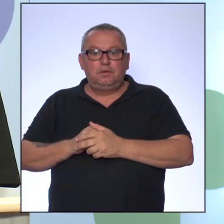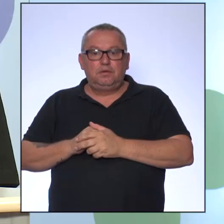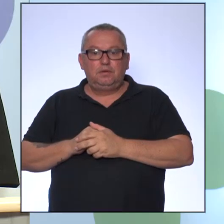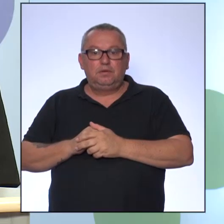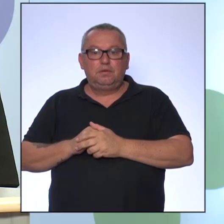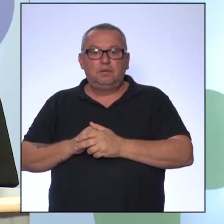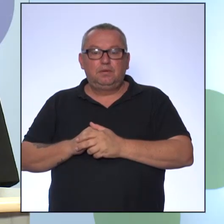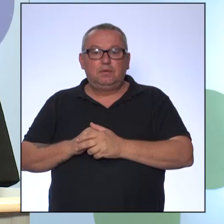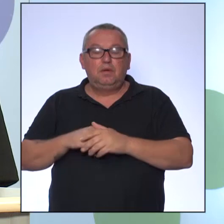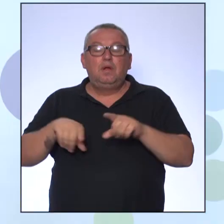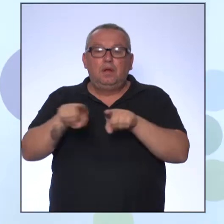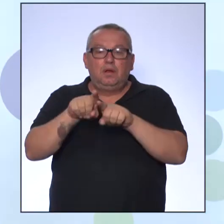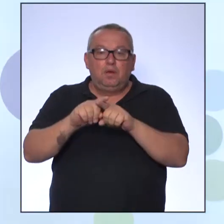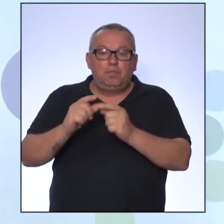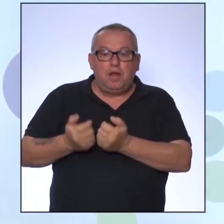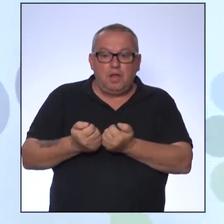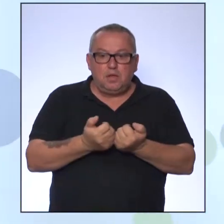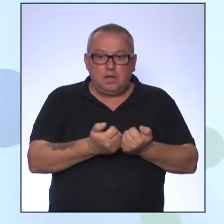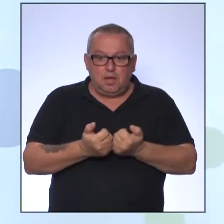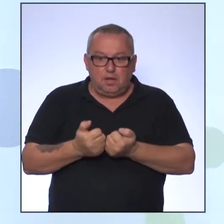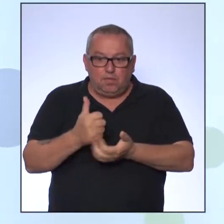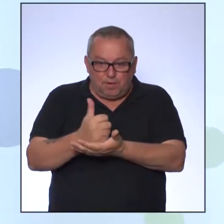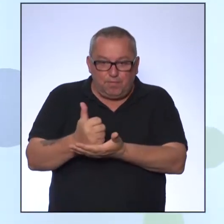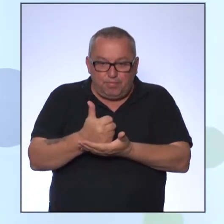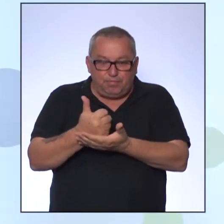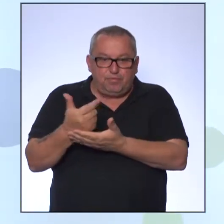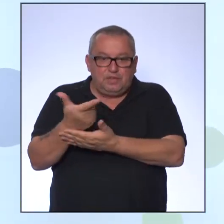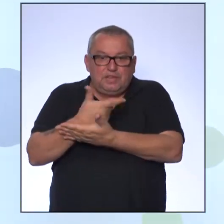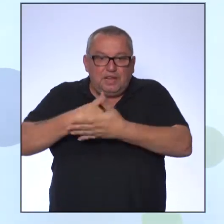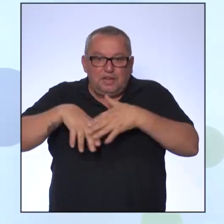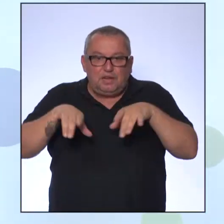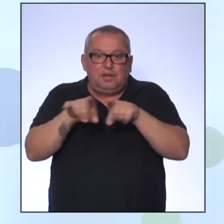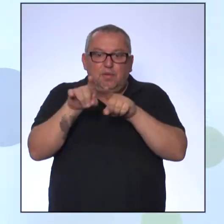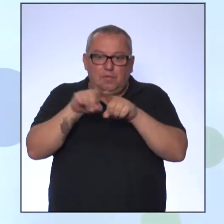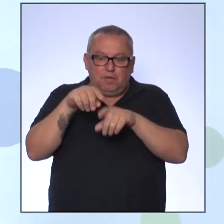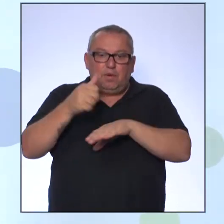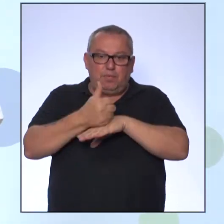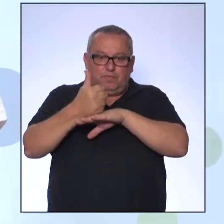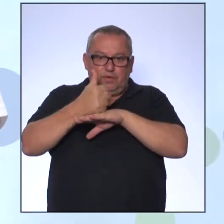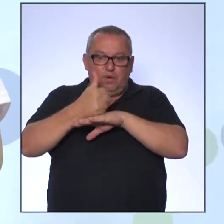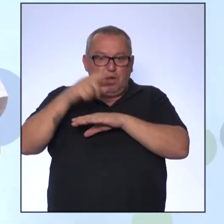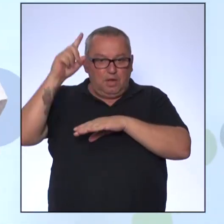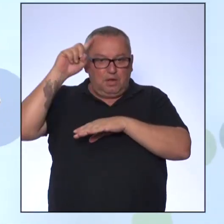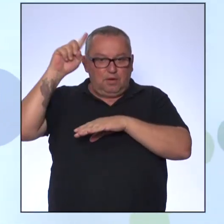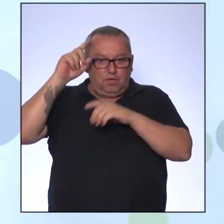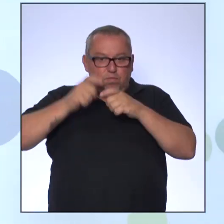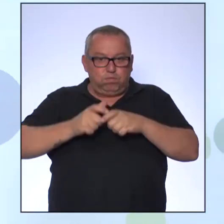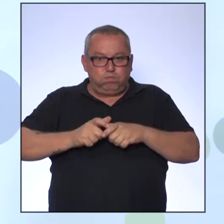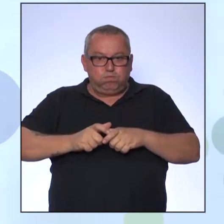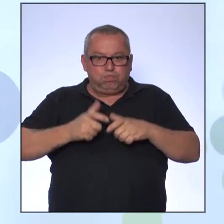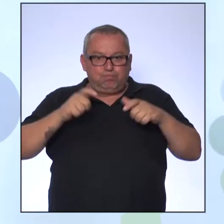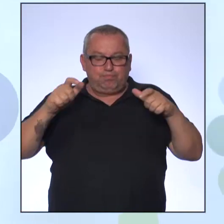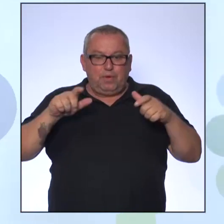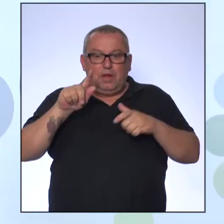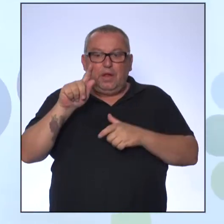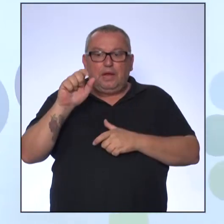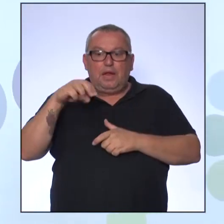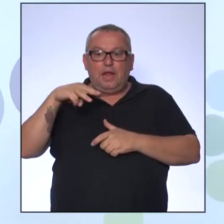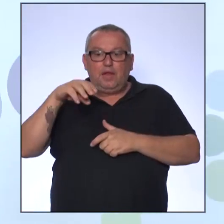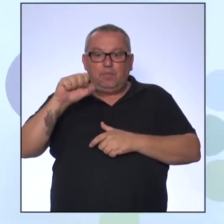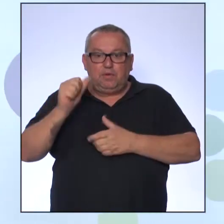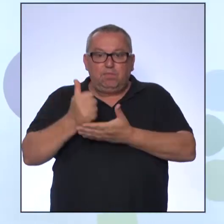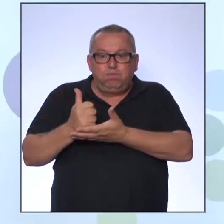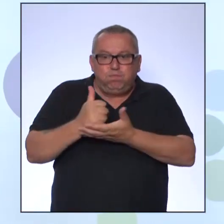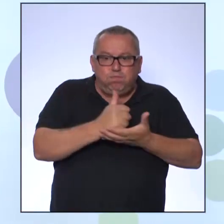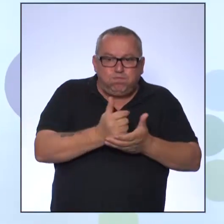game designer. Game design, muito bom. É uma profissão, essa profissão a cada dia cresce mais, o mercado de games ele é muito grande no